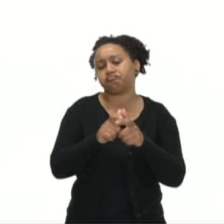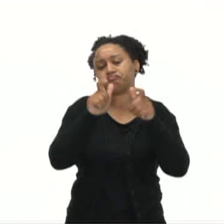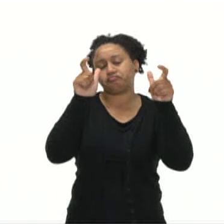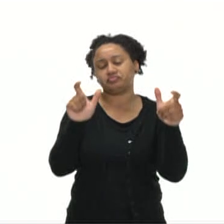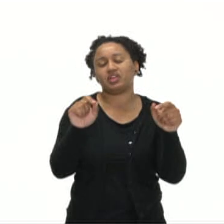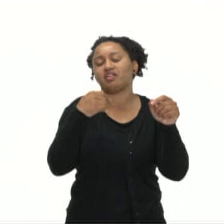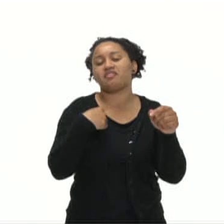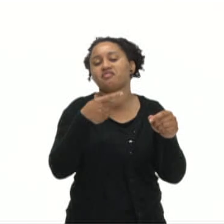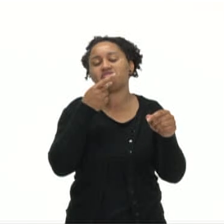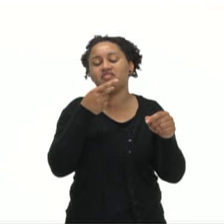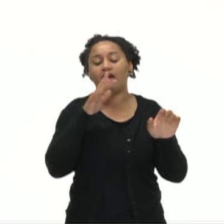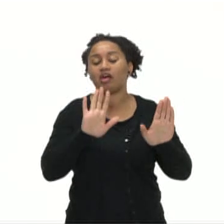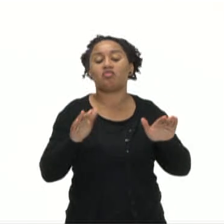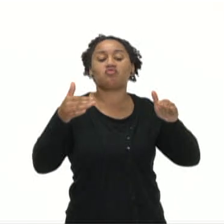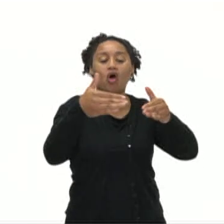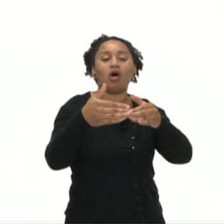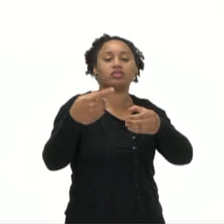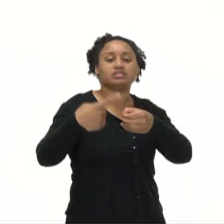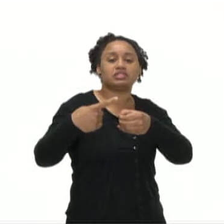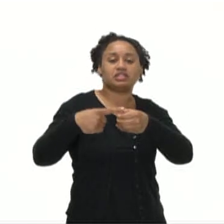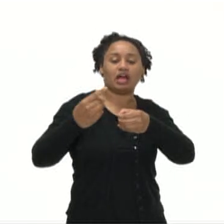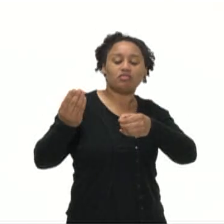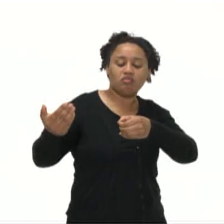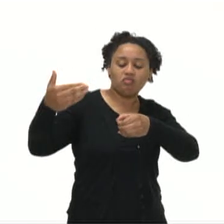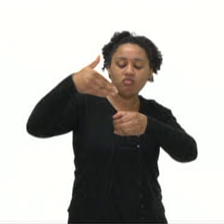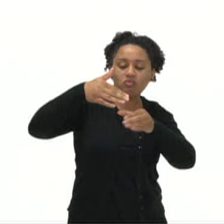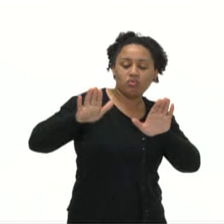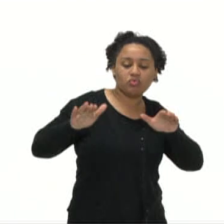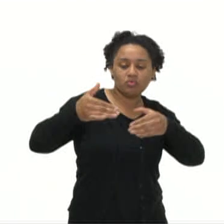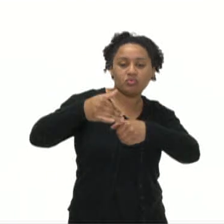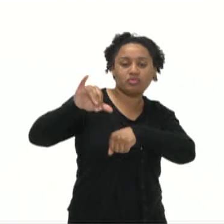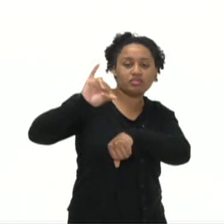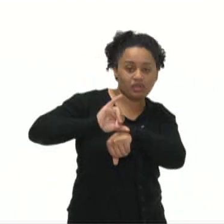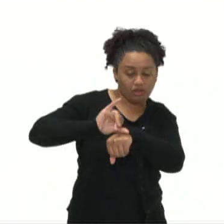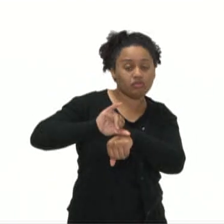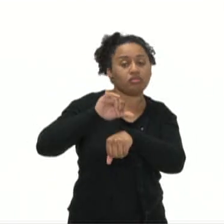é o coração da cidade, ali no centro da cidade que a gente tem